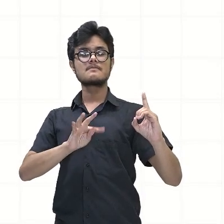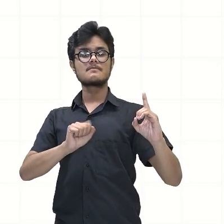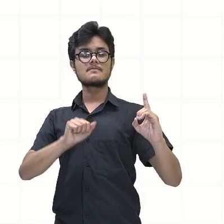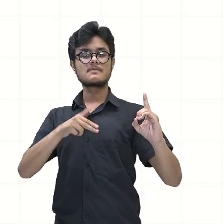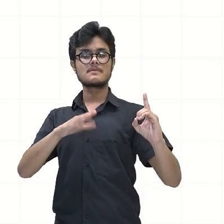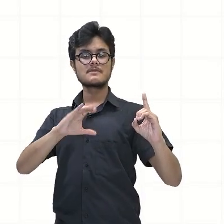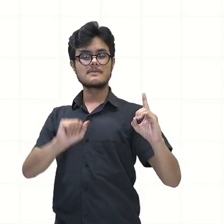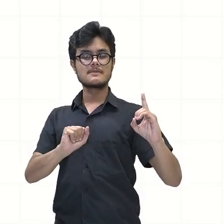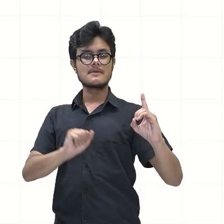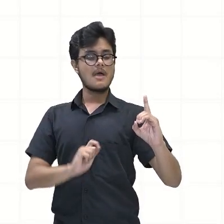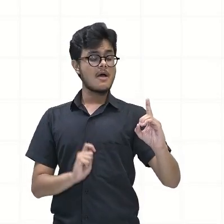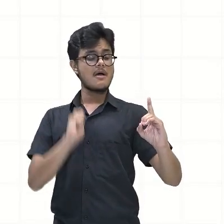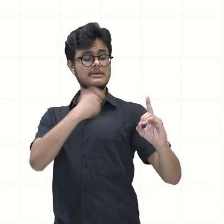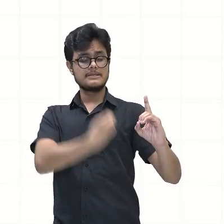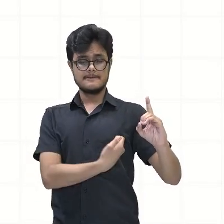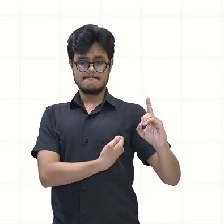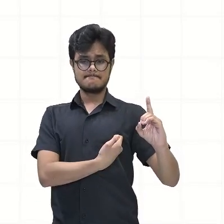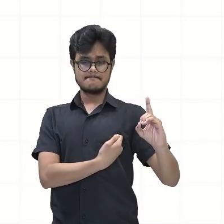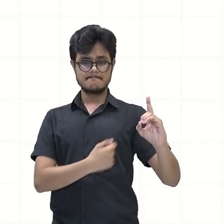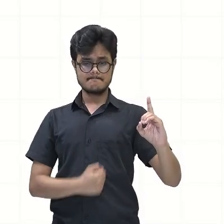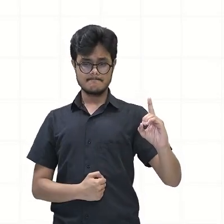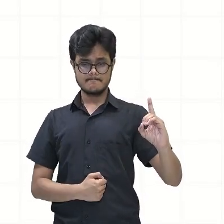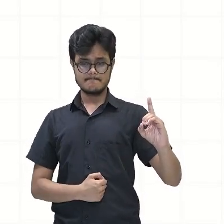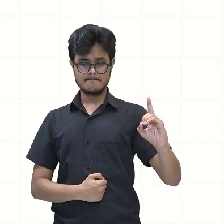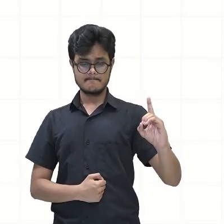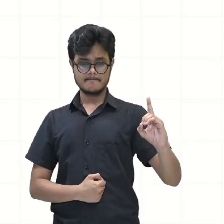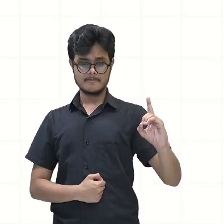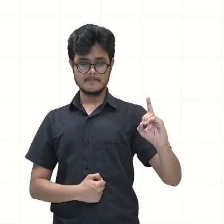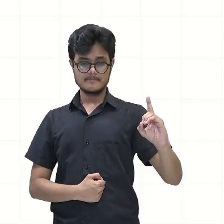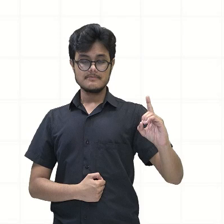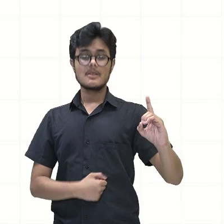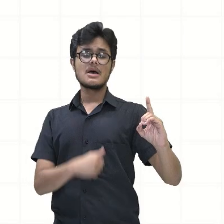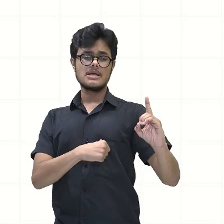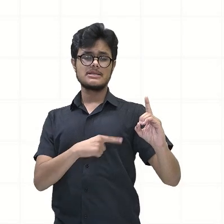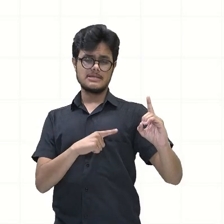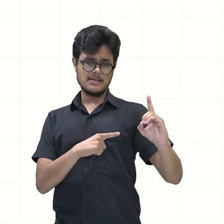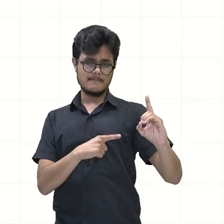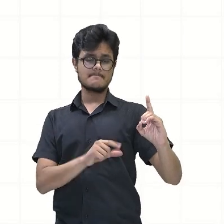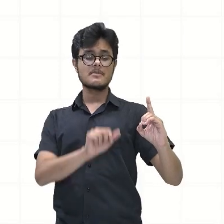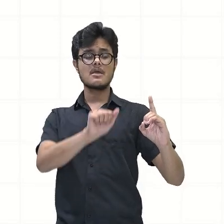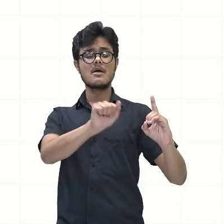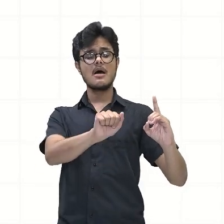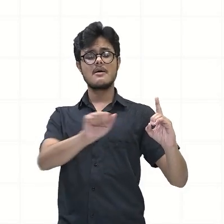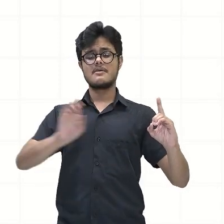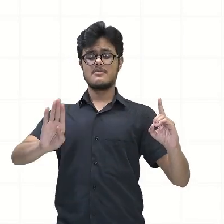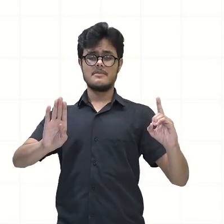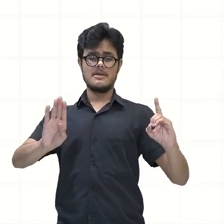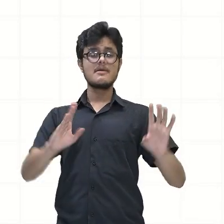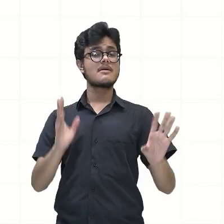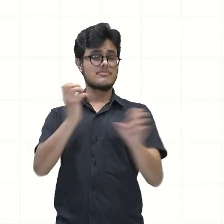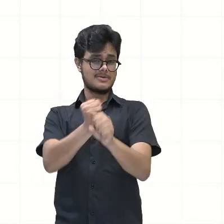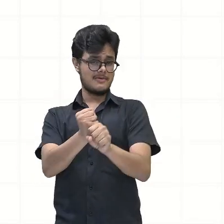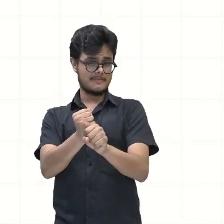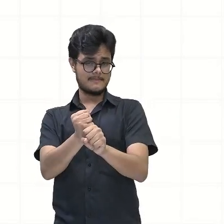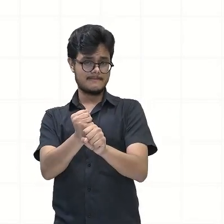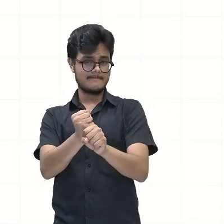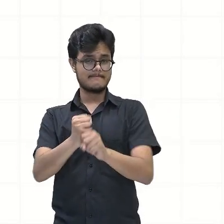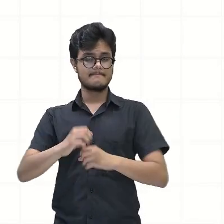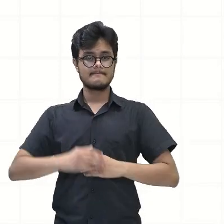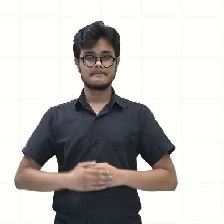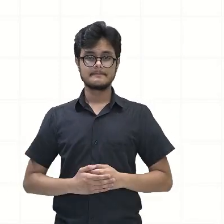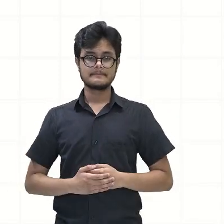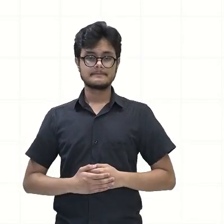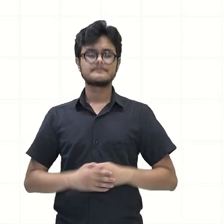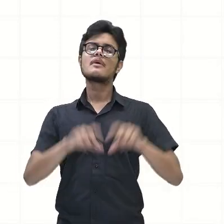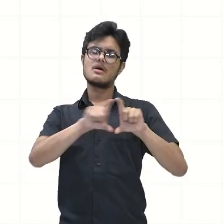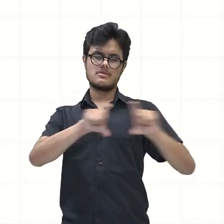entre parênteses eu coloco aí os pontos que eu estou procurando, né? Nesse caso, eu quero saber a distância de A e B.